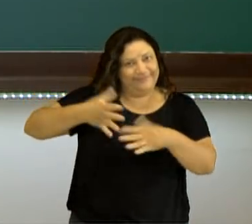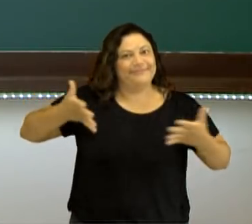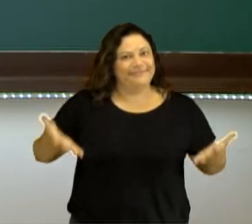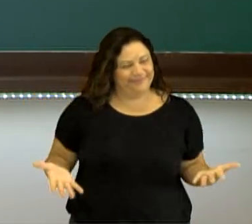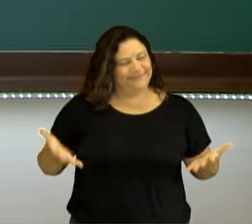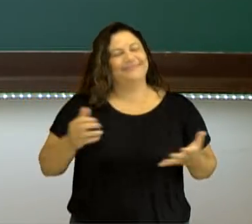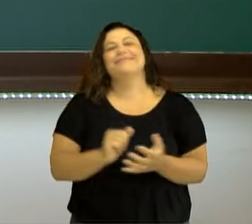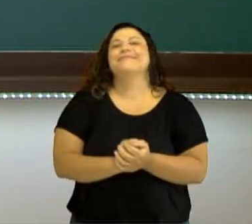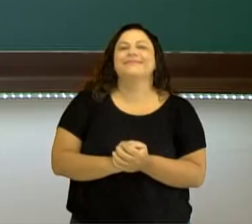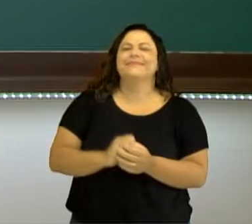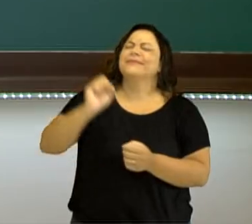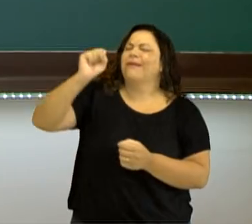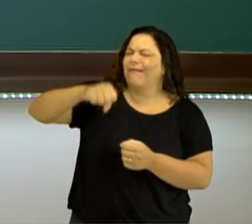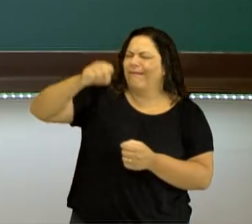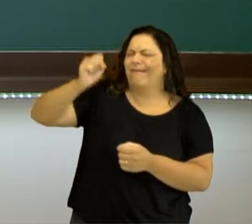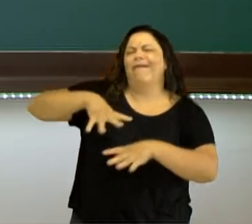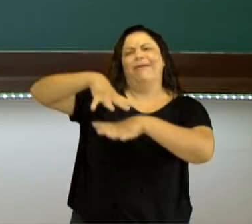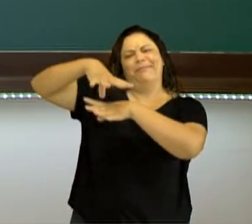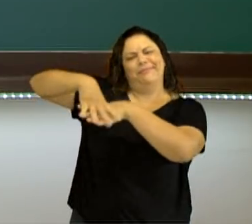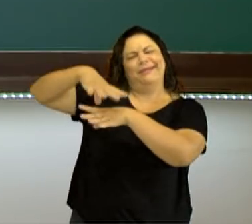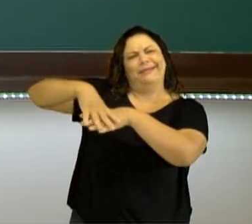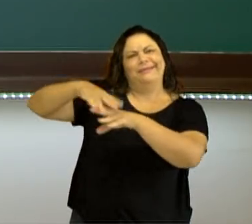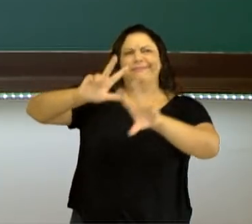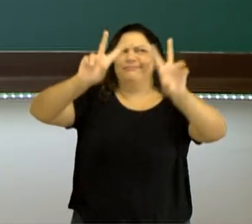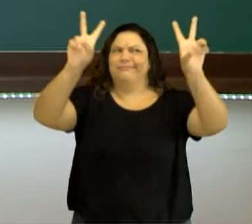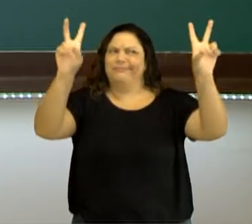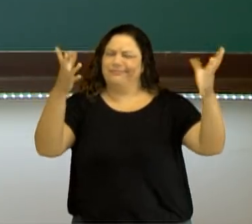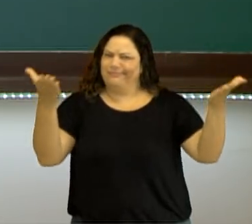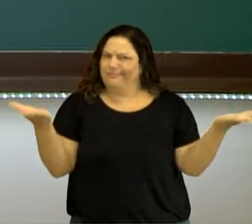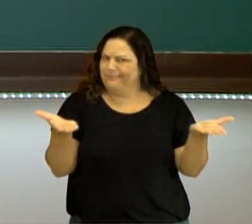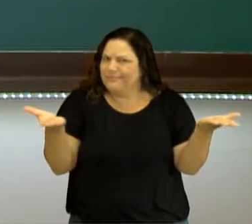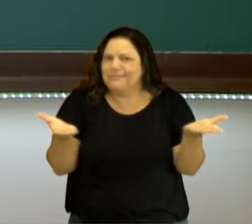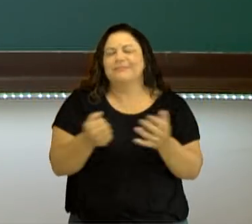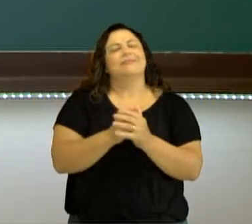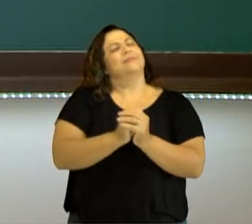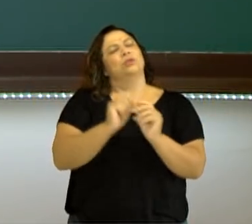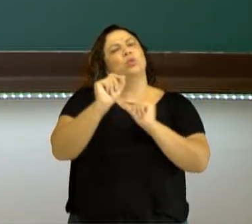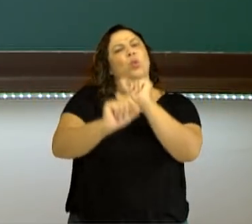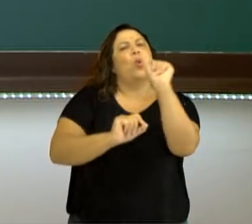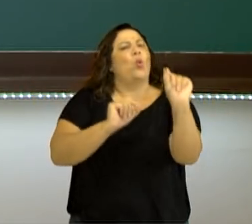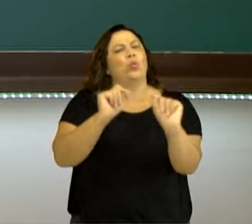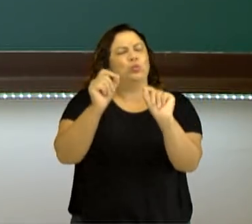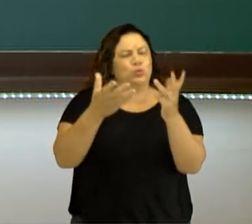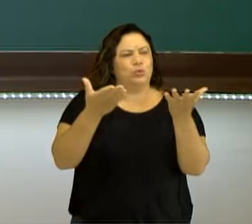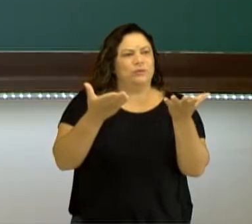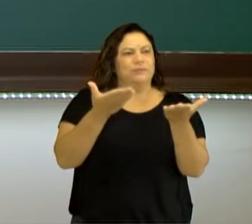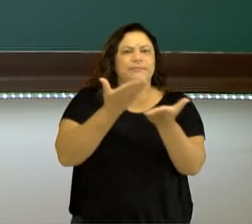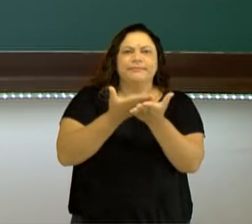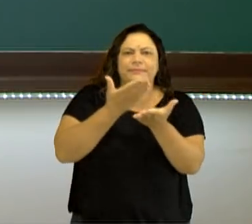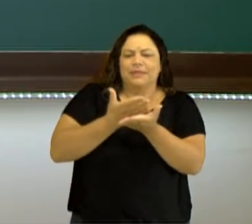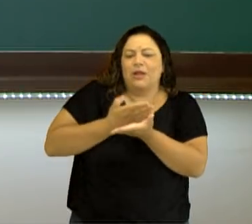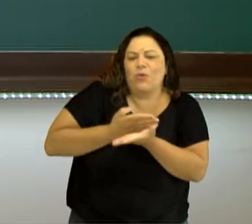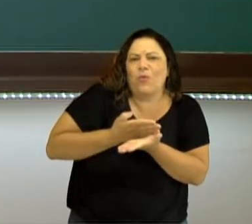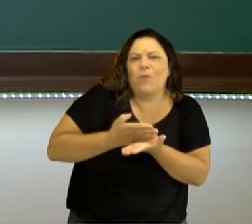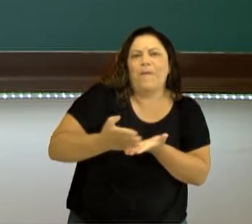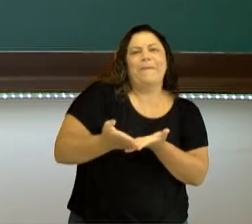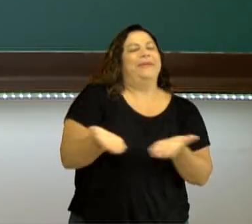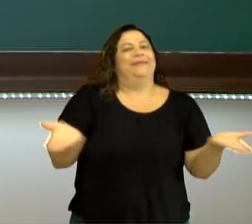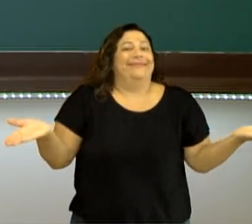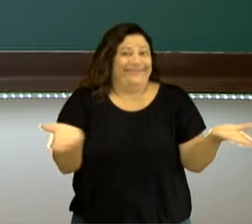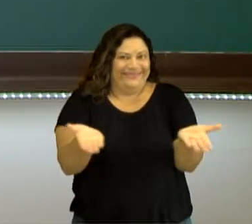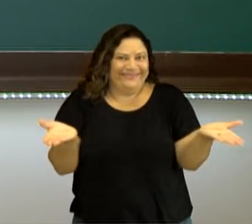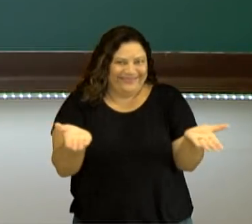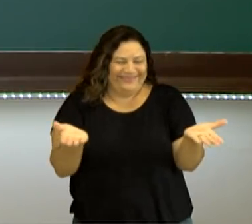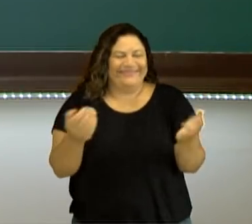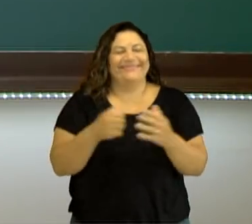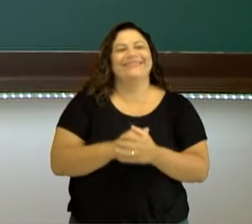mesmo, a gloriosa matemática. E o que veremos nessa aula que estamos começando a trabalhar com